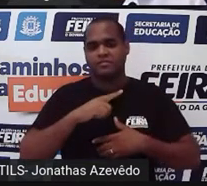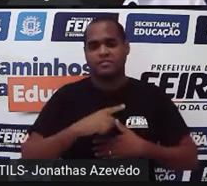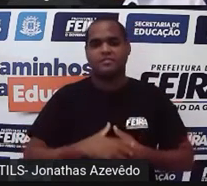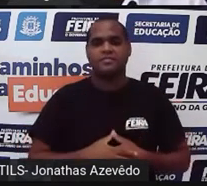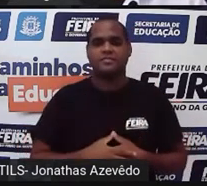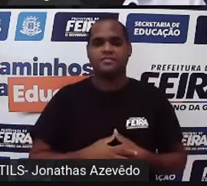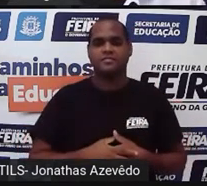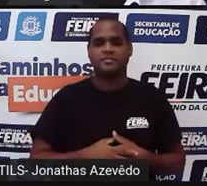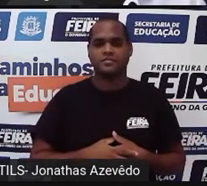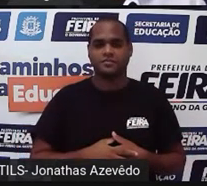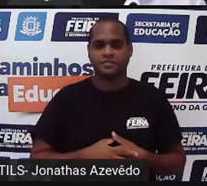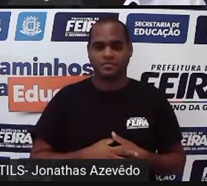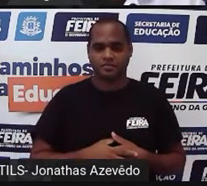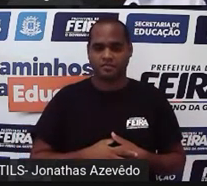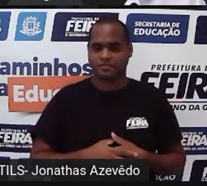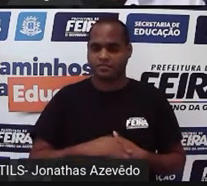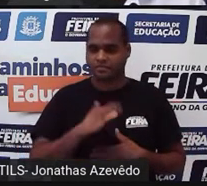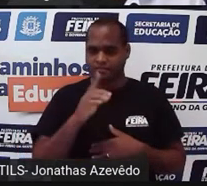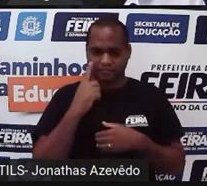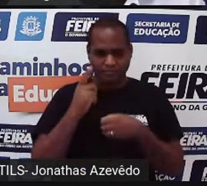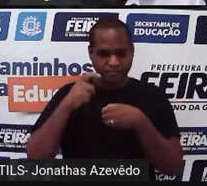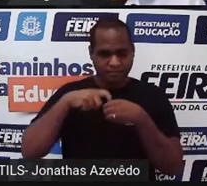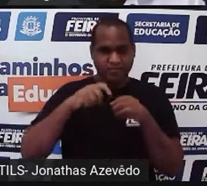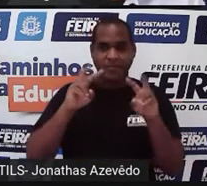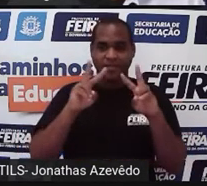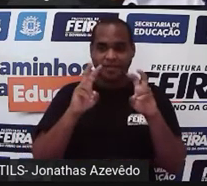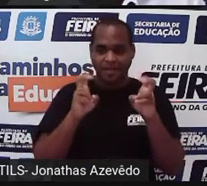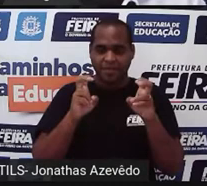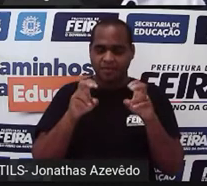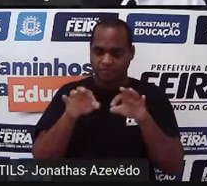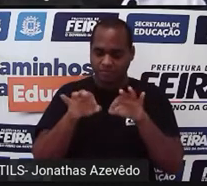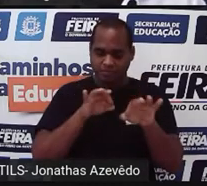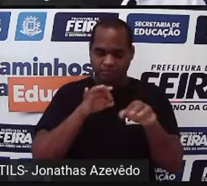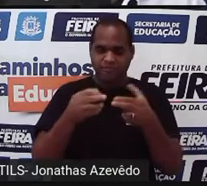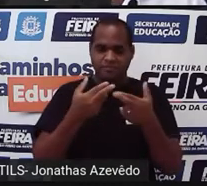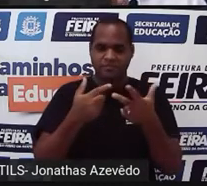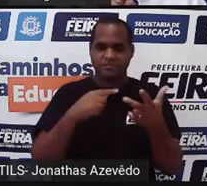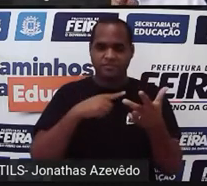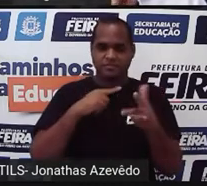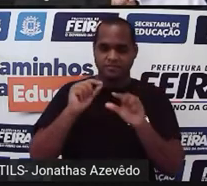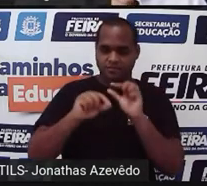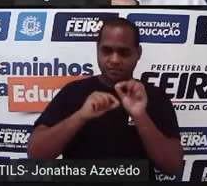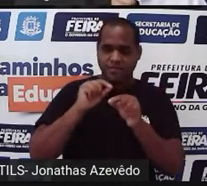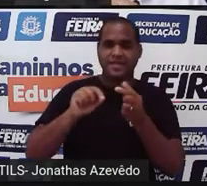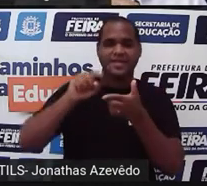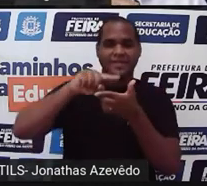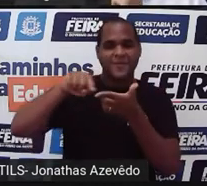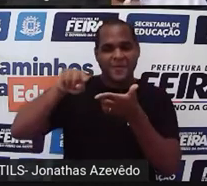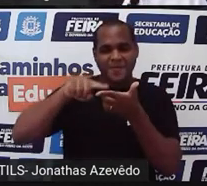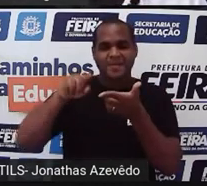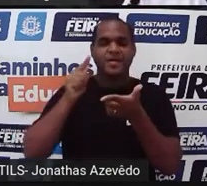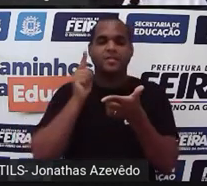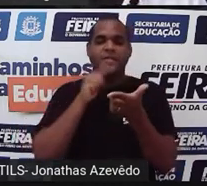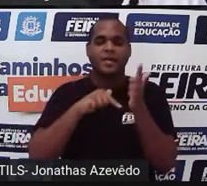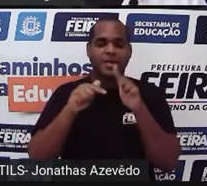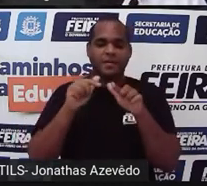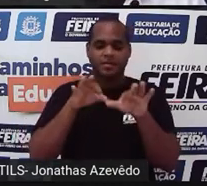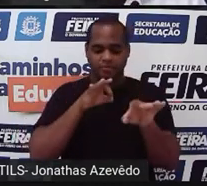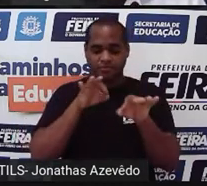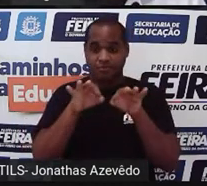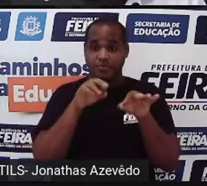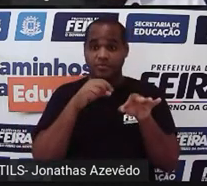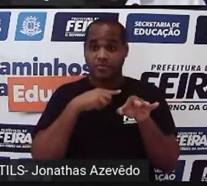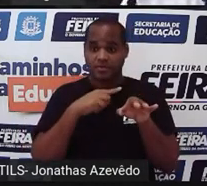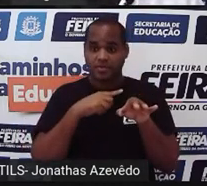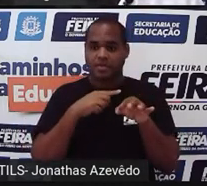Bom, voltando no assunto da organização, porque o probleminha que a gente vai resolver tem a ver com